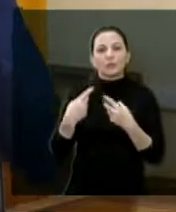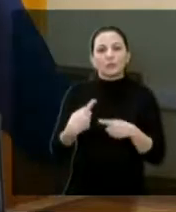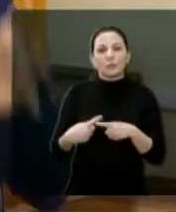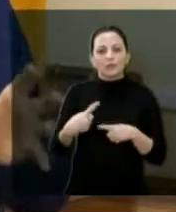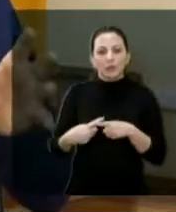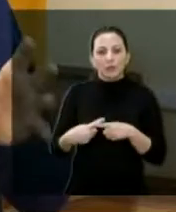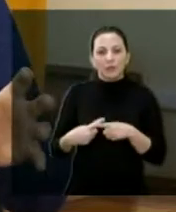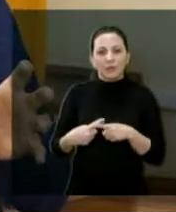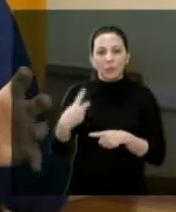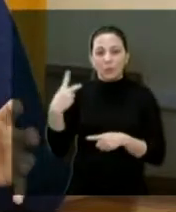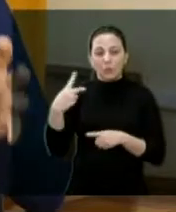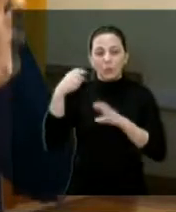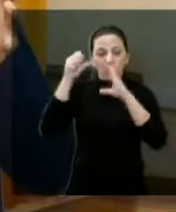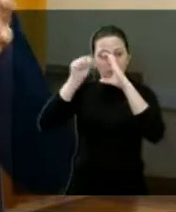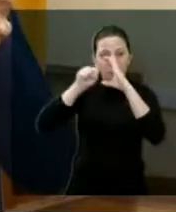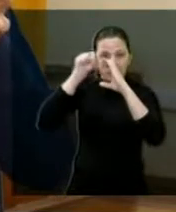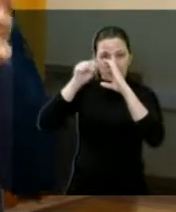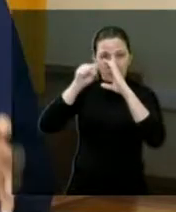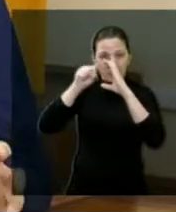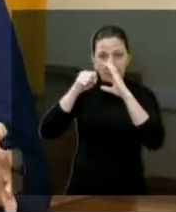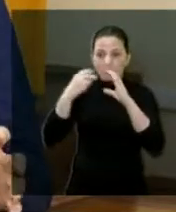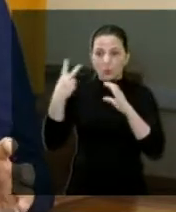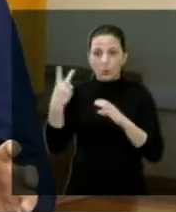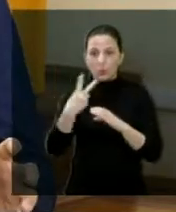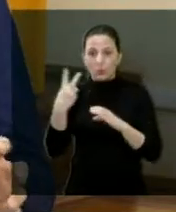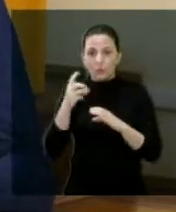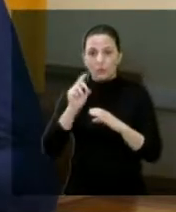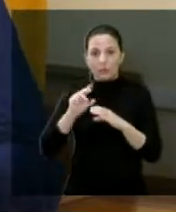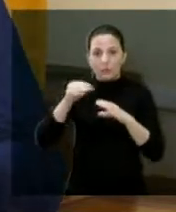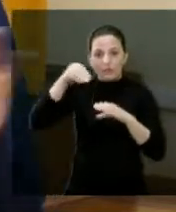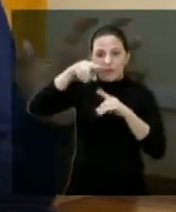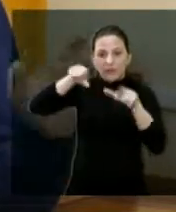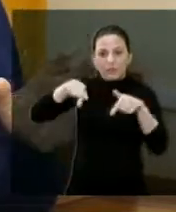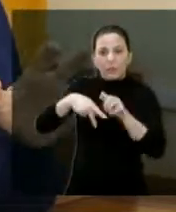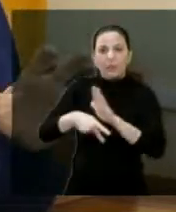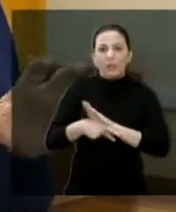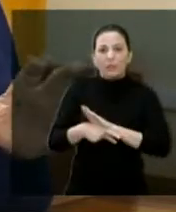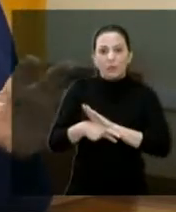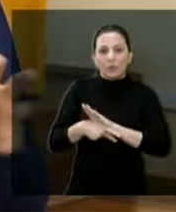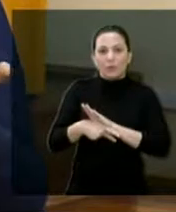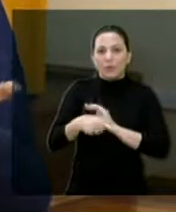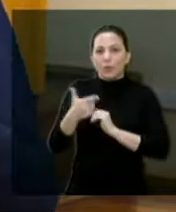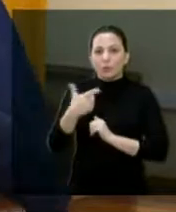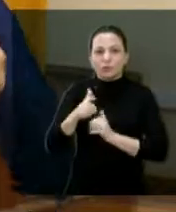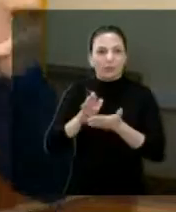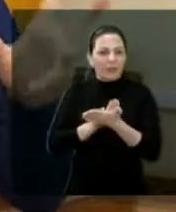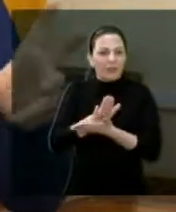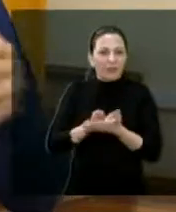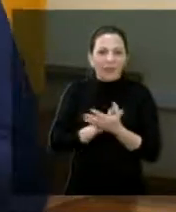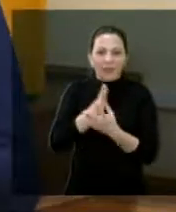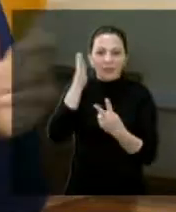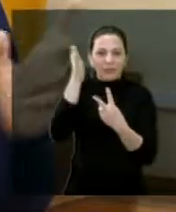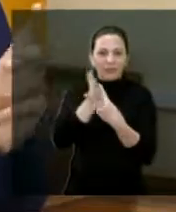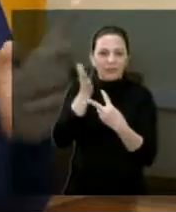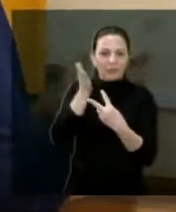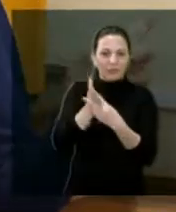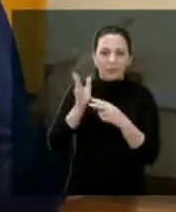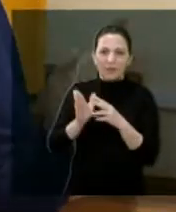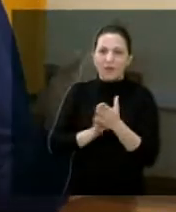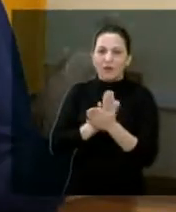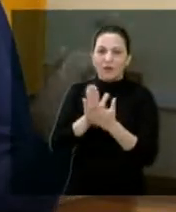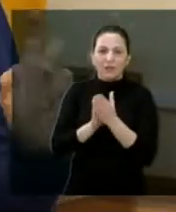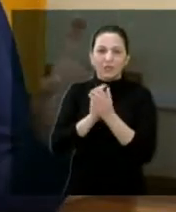tinha 2 câmeras e as 2 câmeras que ficavam no estúdio, não tinha comercial ao vivo, não podia, era tudo no